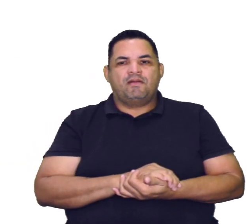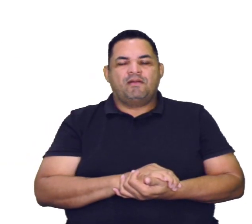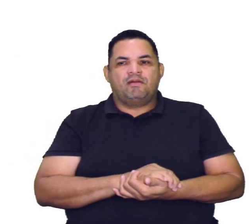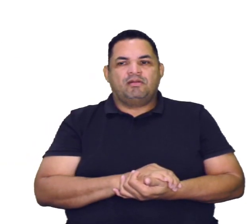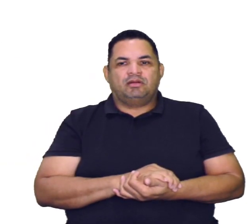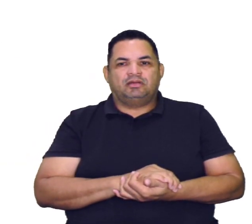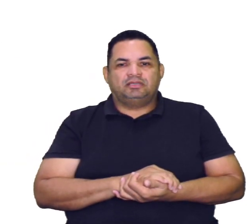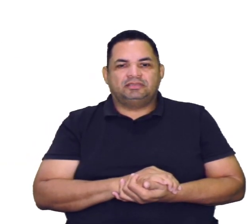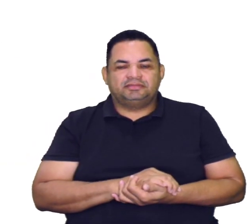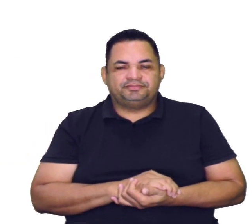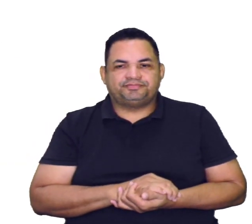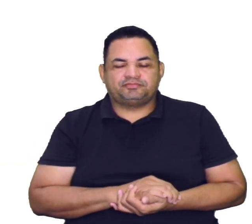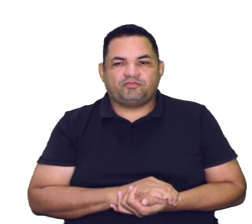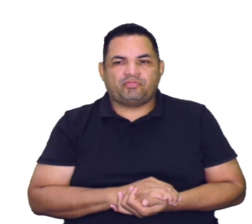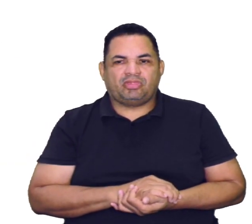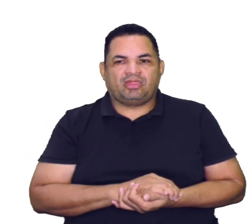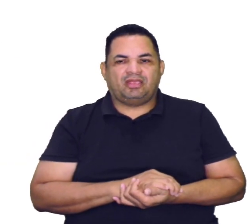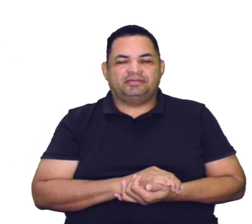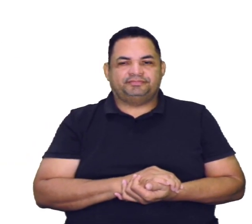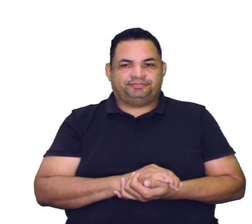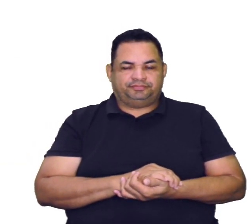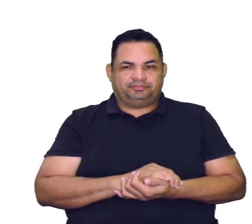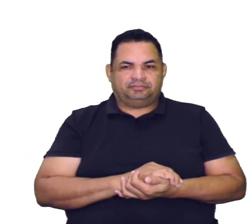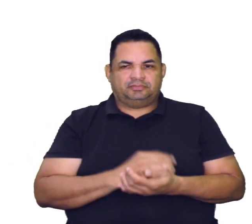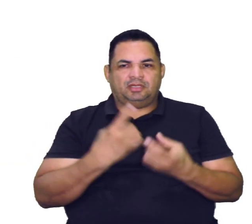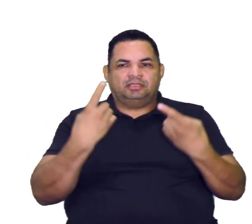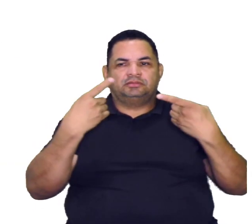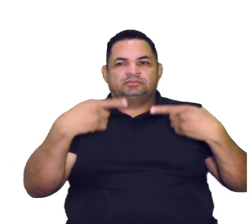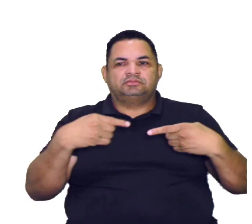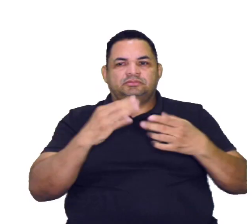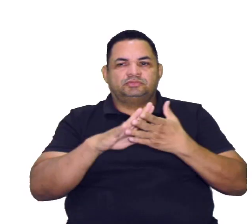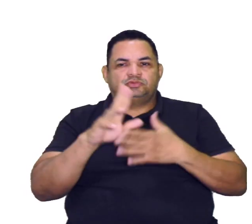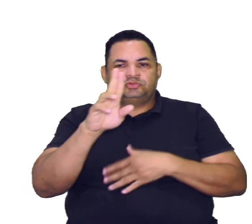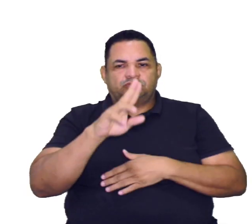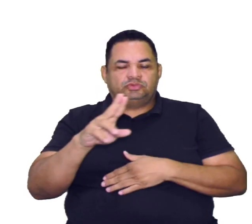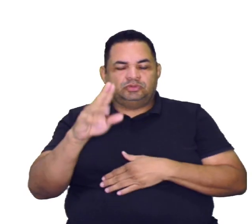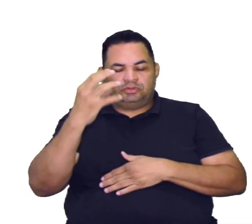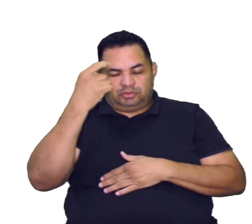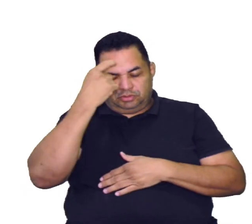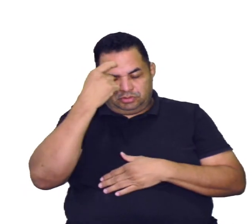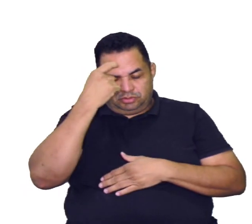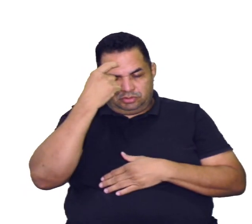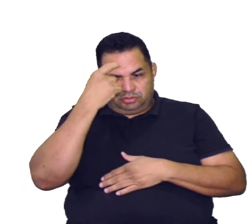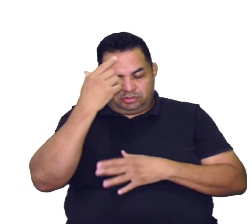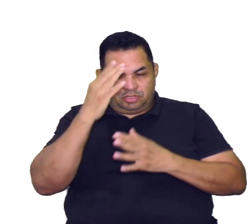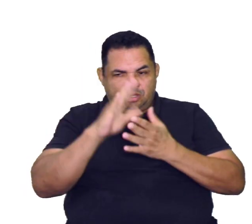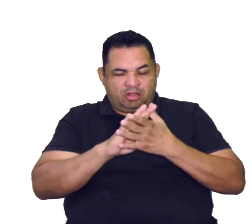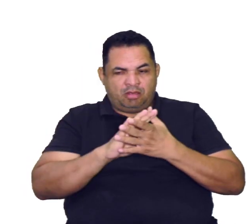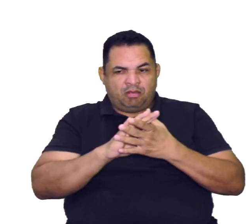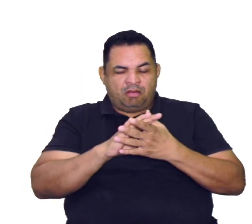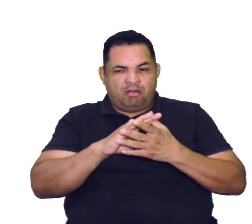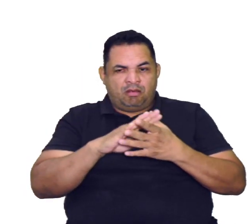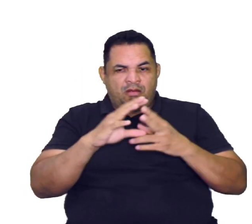Prosseguimos aqui. Dentro desses desafios do consumo consciente da era digital, eu estou exposto aí